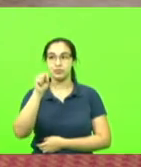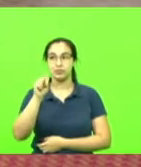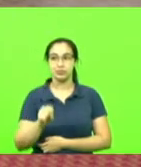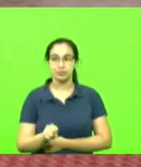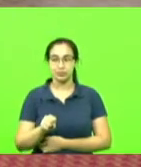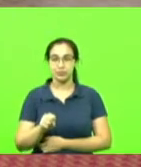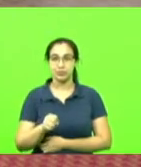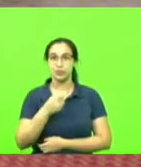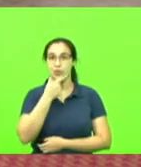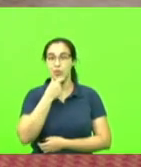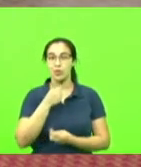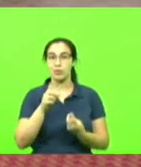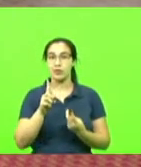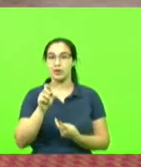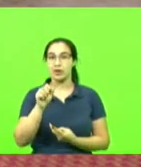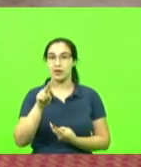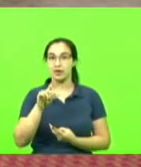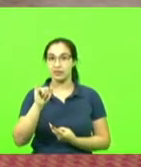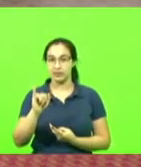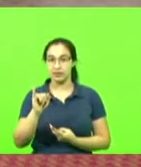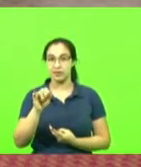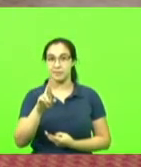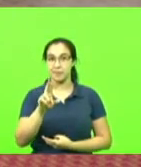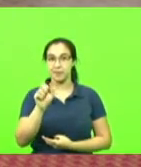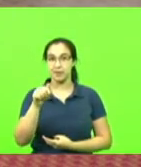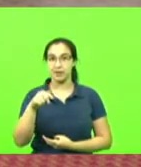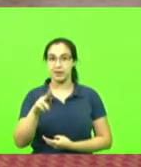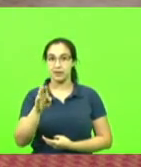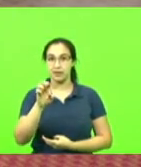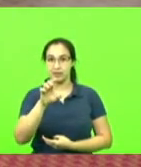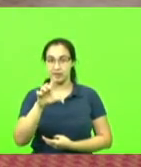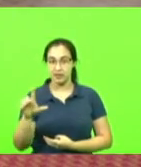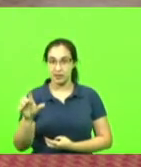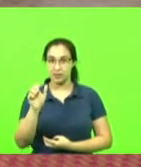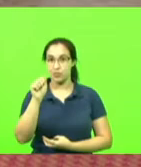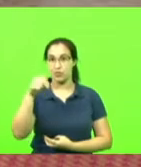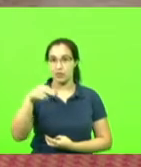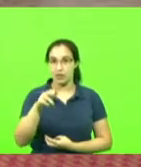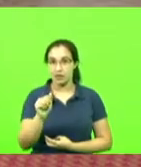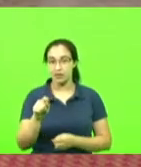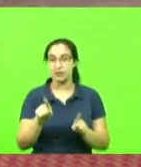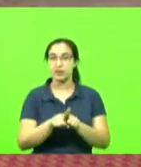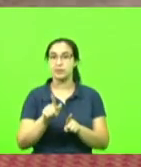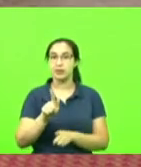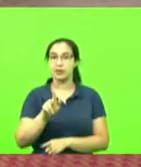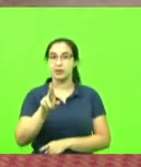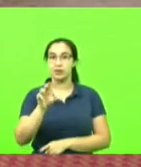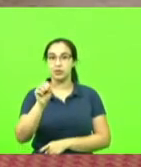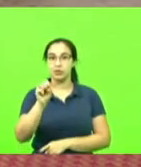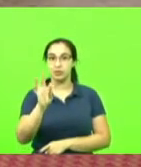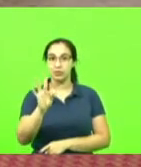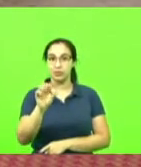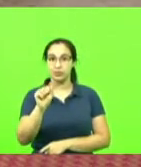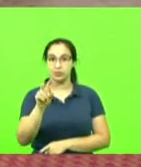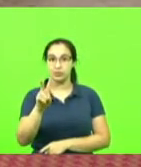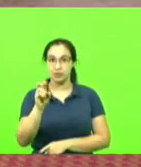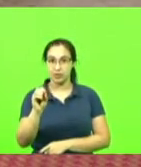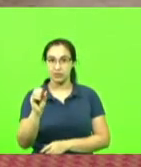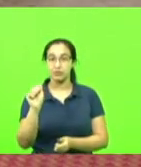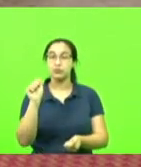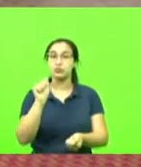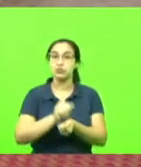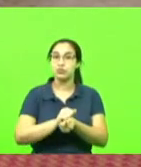Davi, Raquel, Monique, Ana Carolina e Gustavo, que estão com o professor Lucas